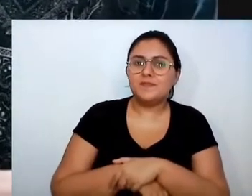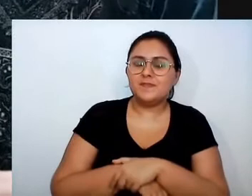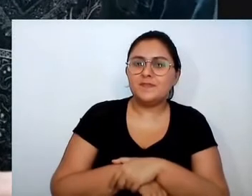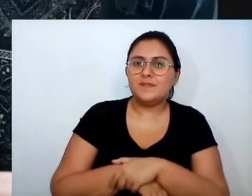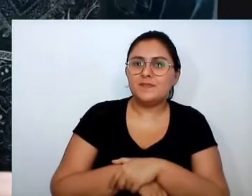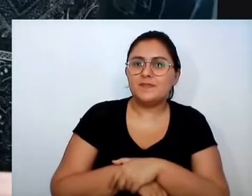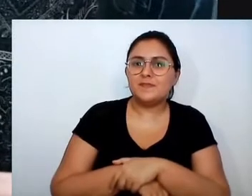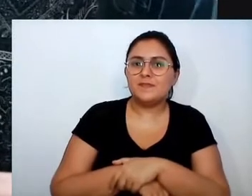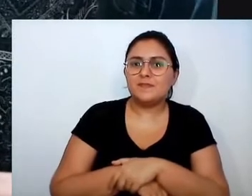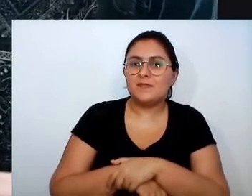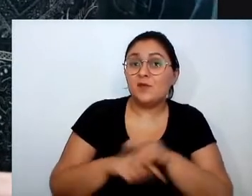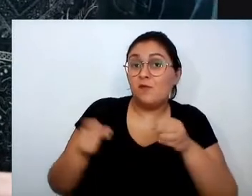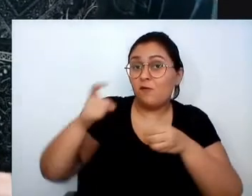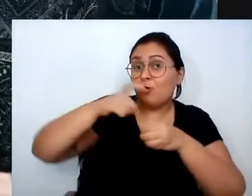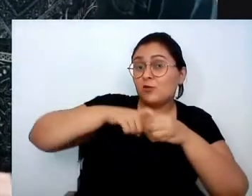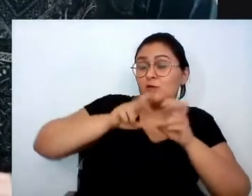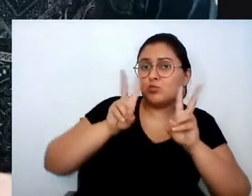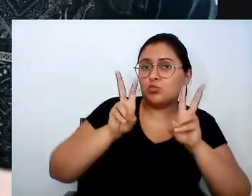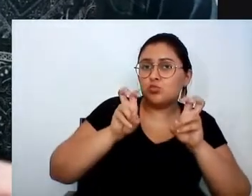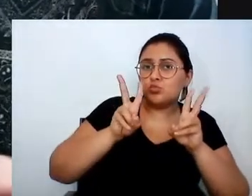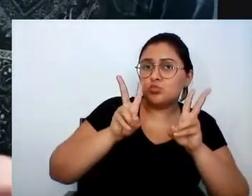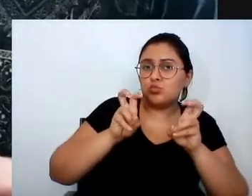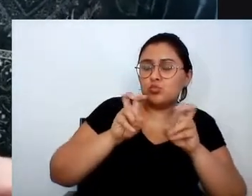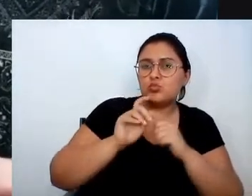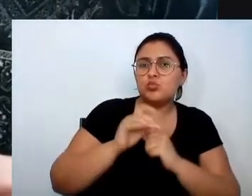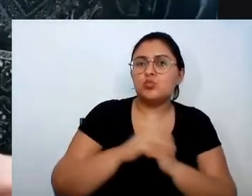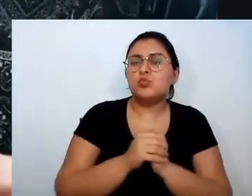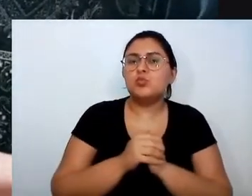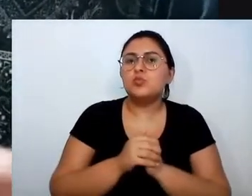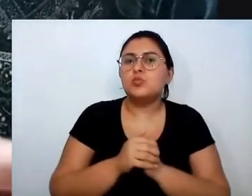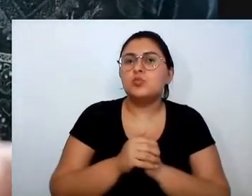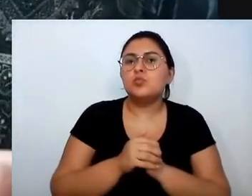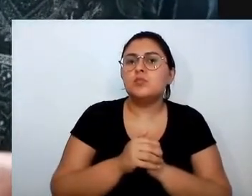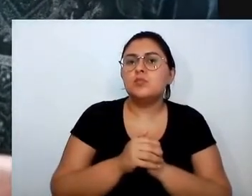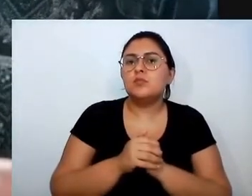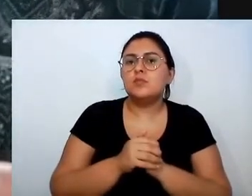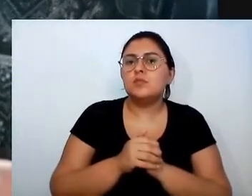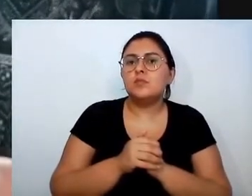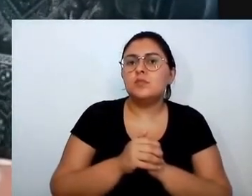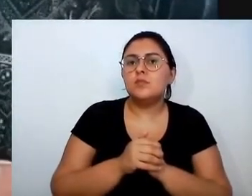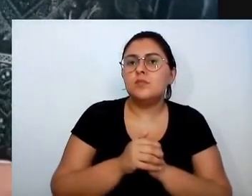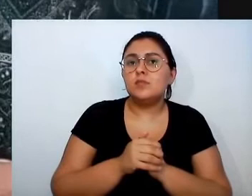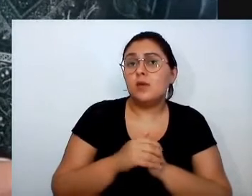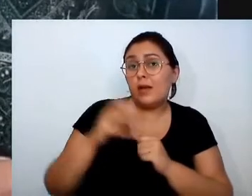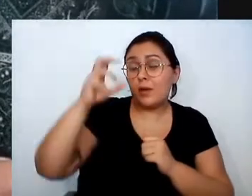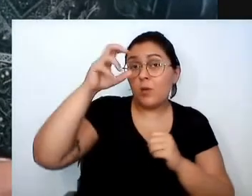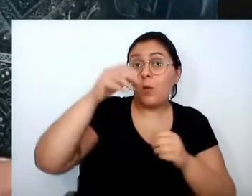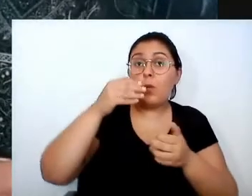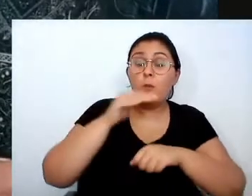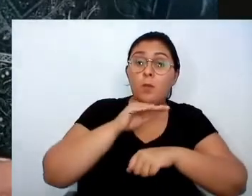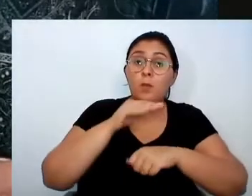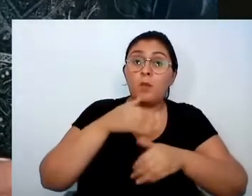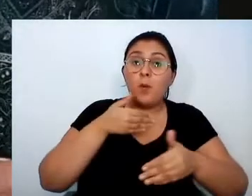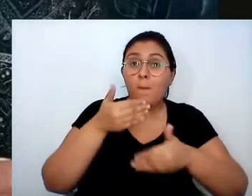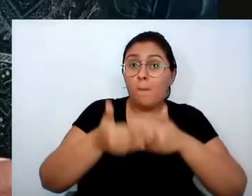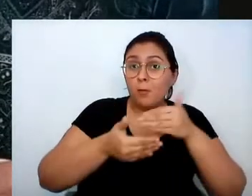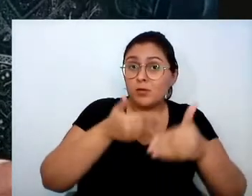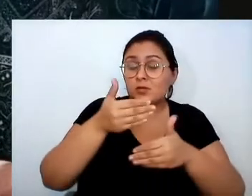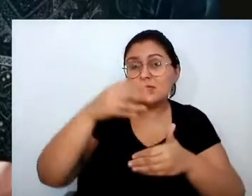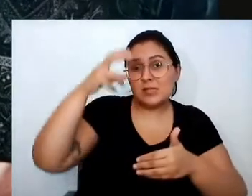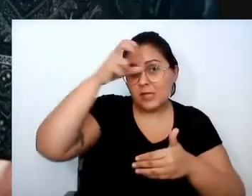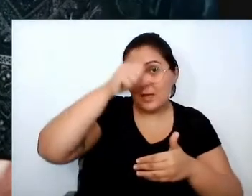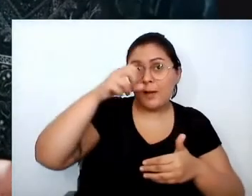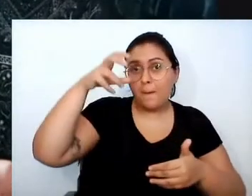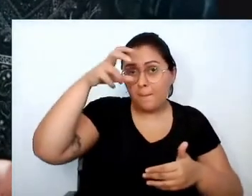Queria voltar um pouco na questão de como é o processo de aprendizado do repertório, né? Como é que você faz hoje, já